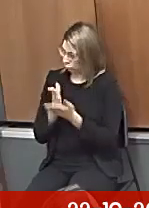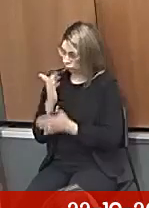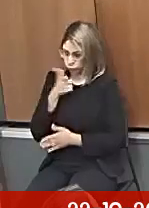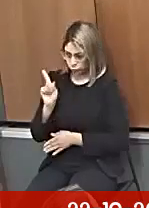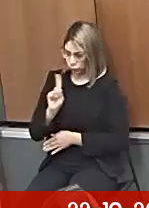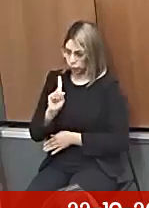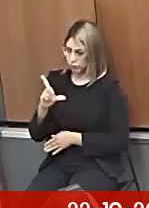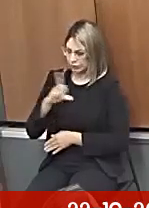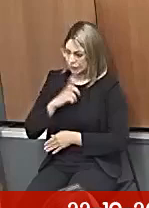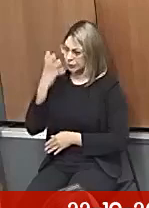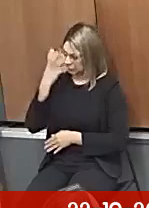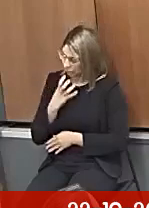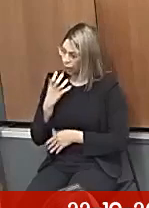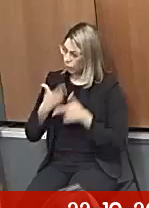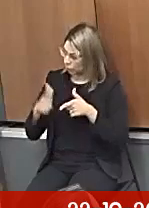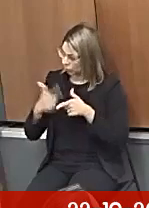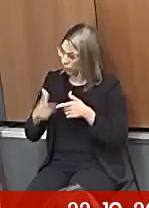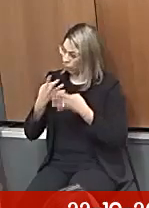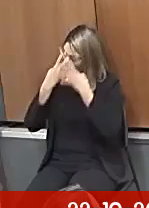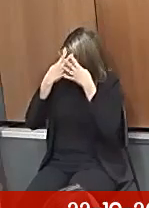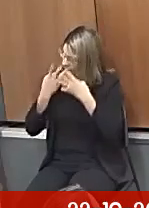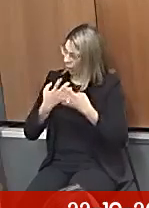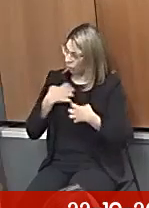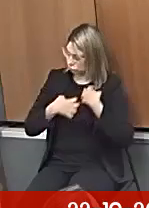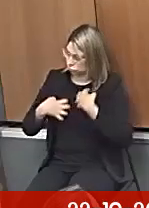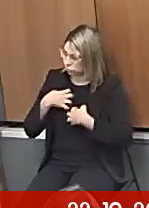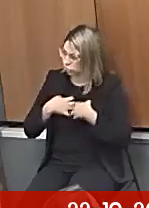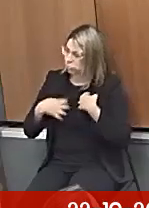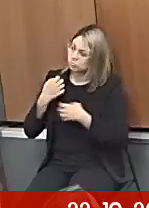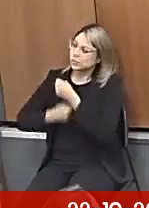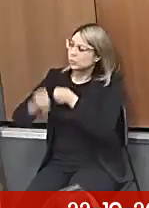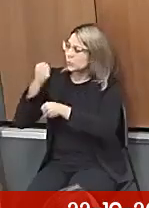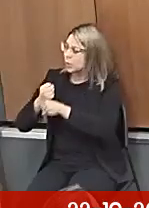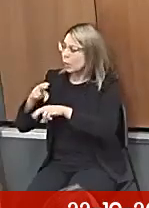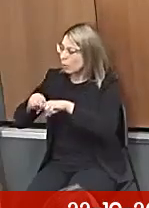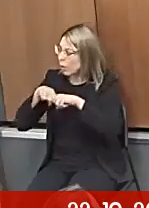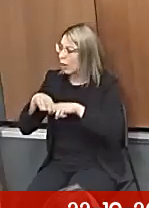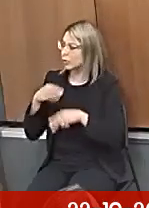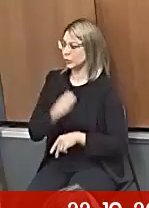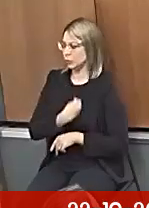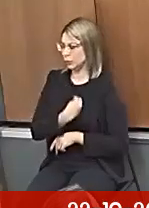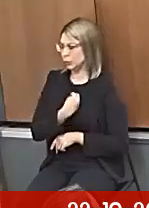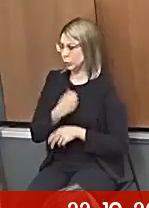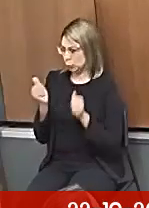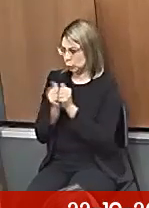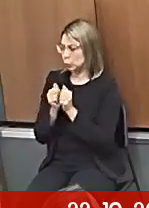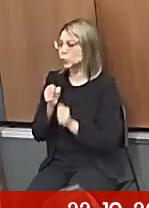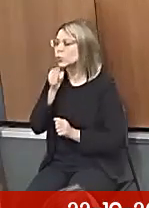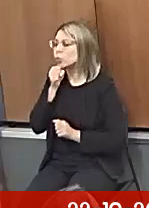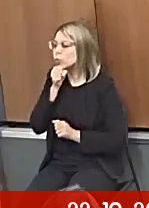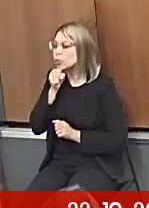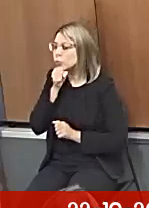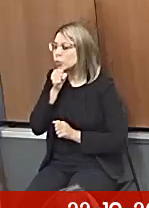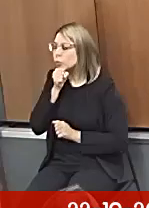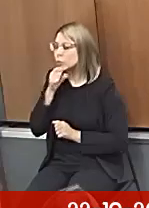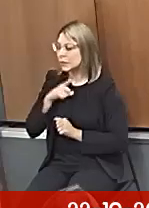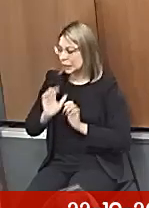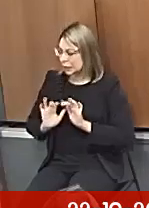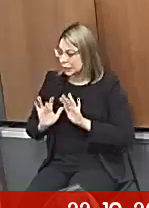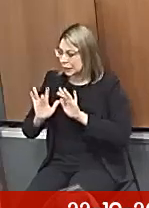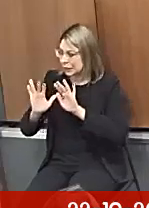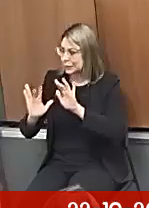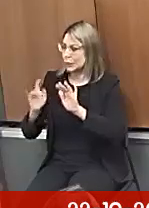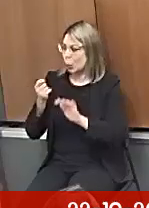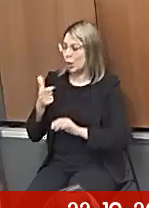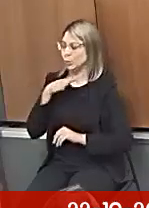teve seríssimos problemas emocionais no ano passado, por conviver com um avô que estava com câncer